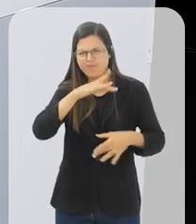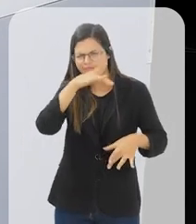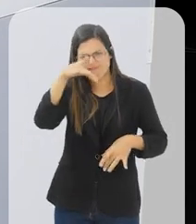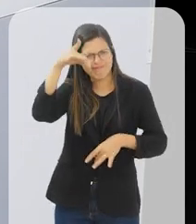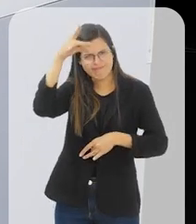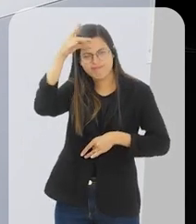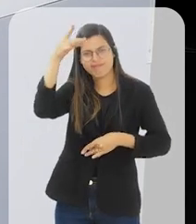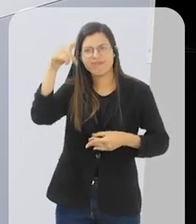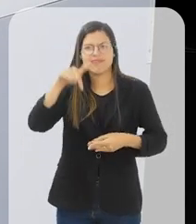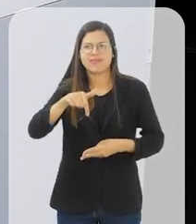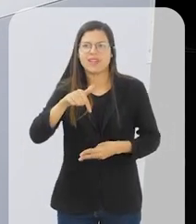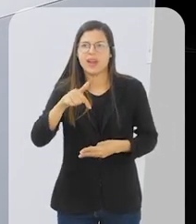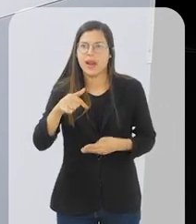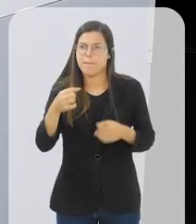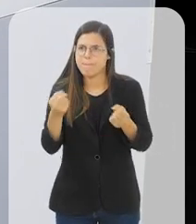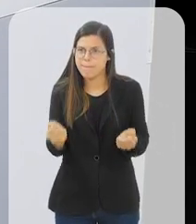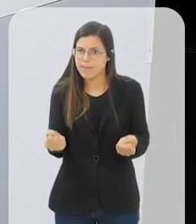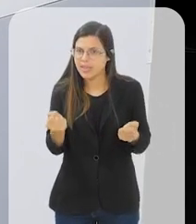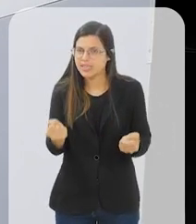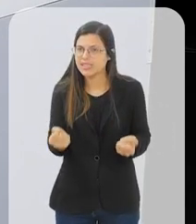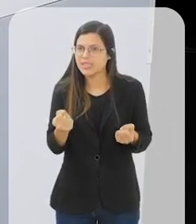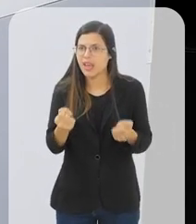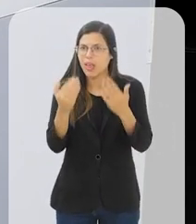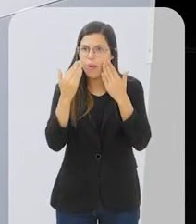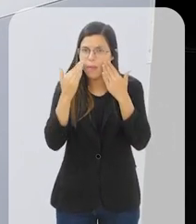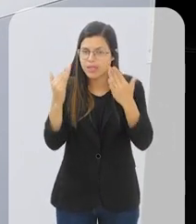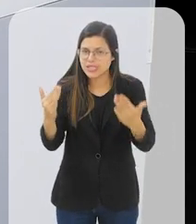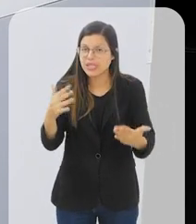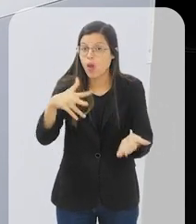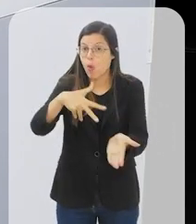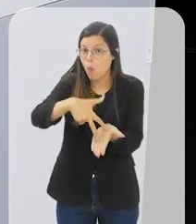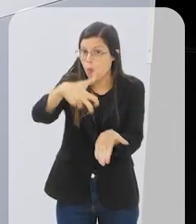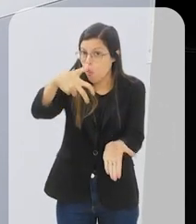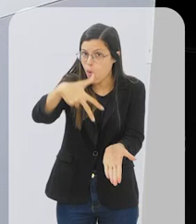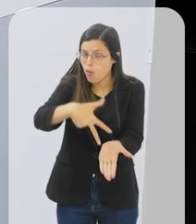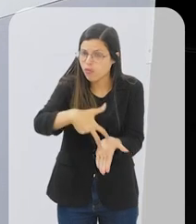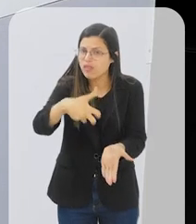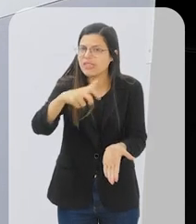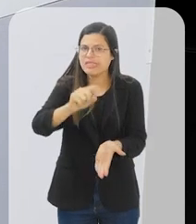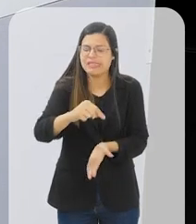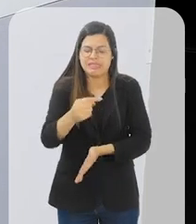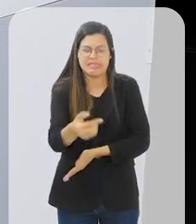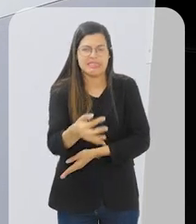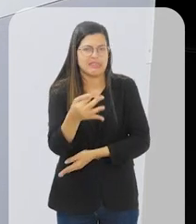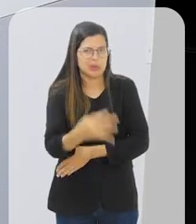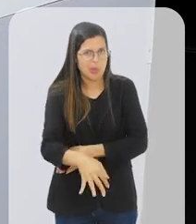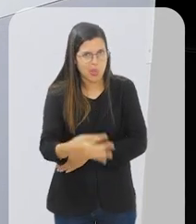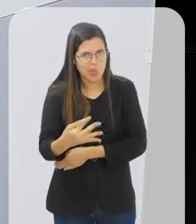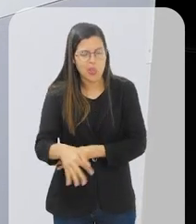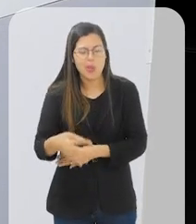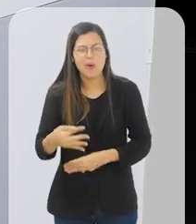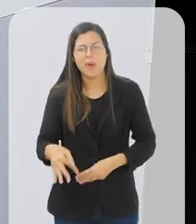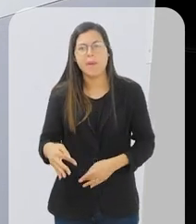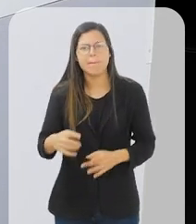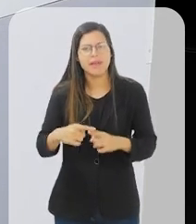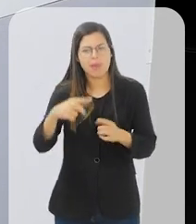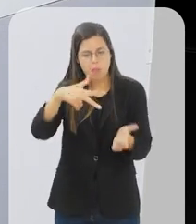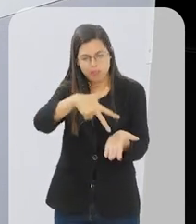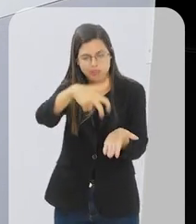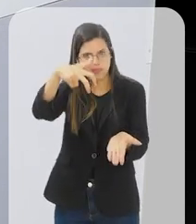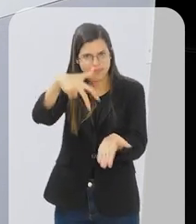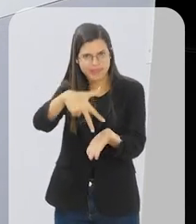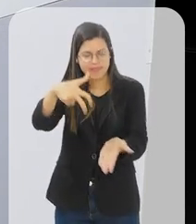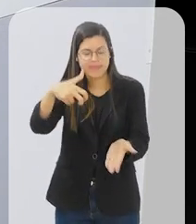Eu incorporei. Aí, porra, era muito mais pesado. Eu me apresentava, eu pulava. O joelho depois chorou demais, né? Mas eu pulava